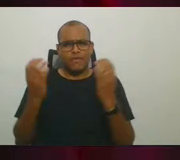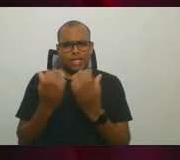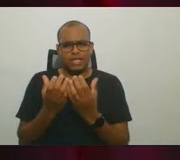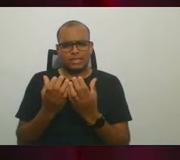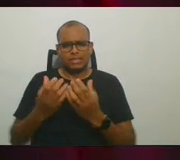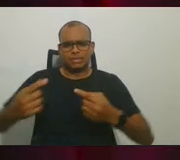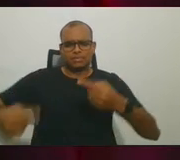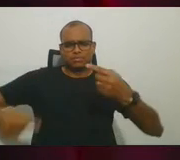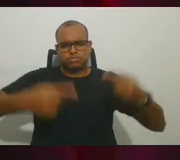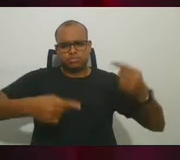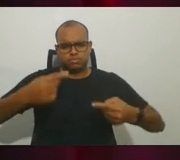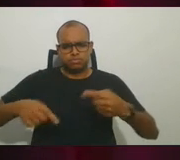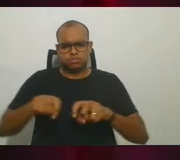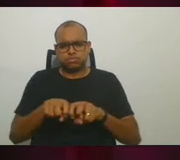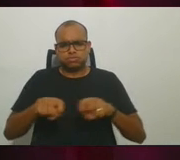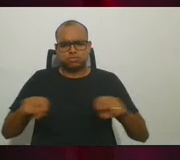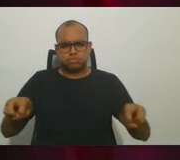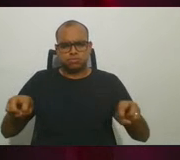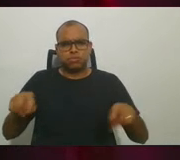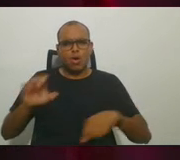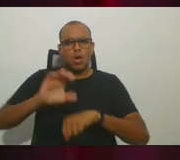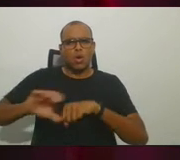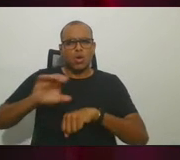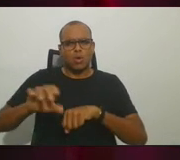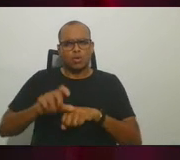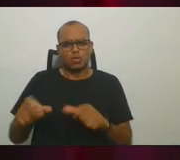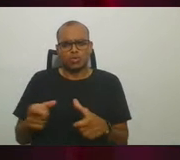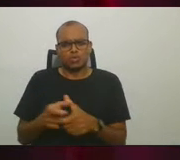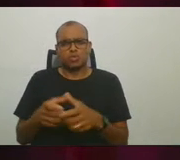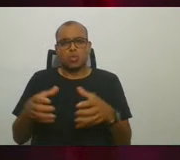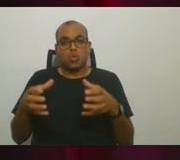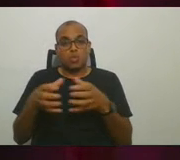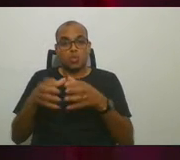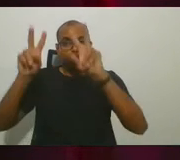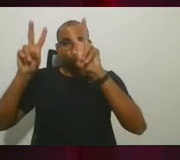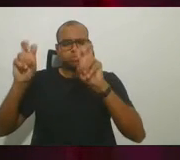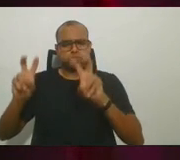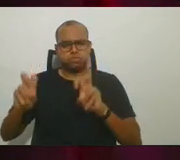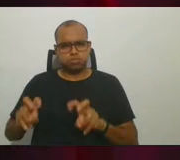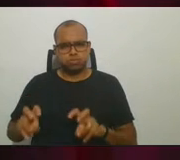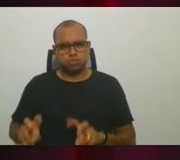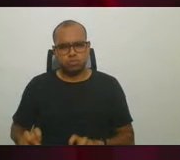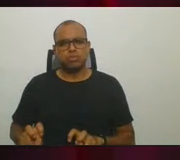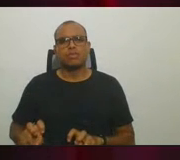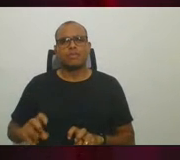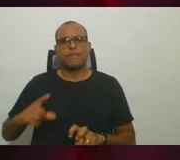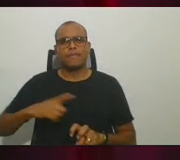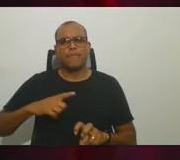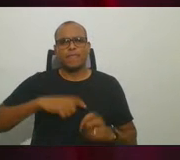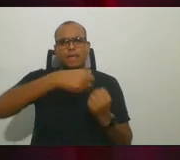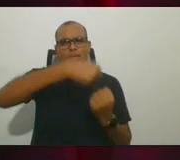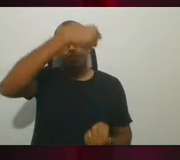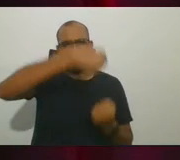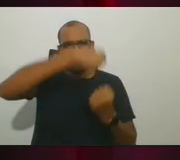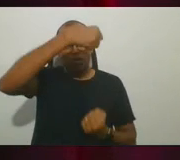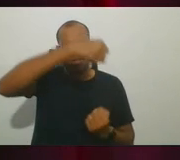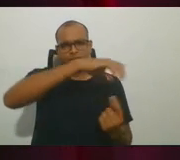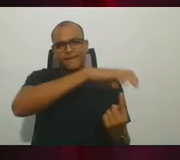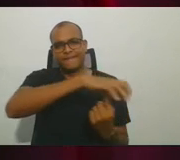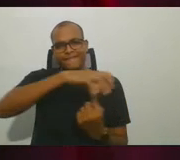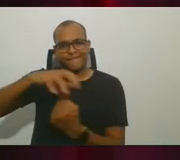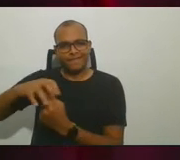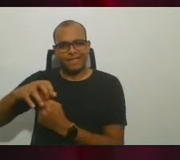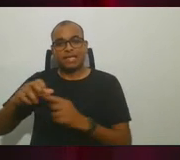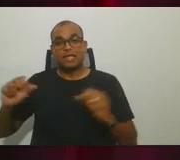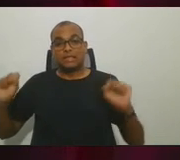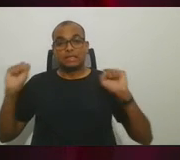redondas, minicursos, grupos temáticos, sessões de pôsteres, feira e lançamentos